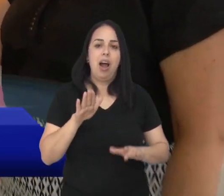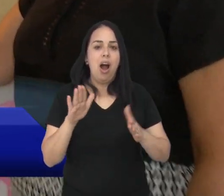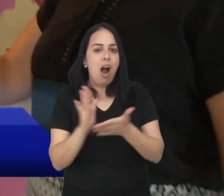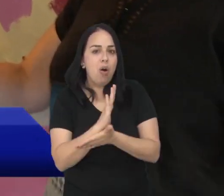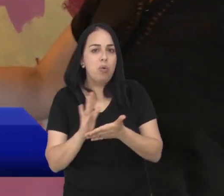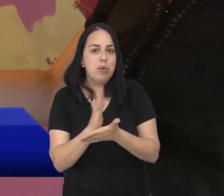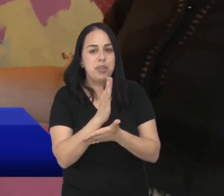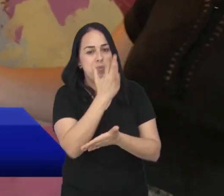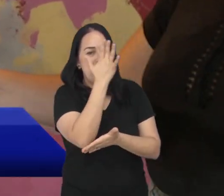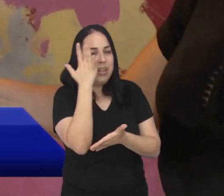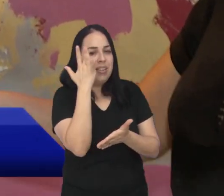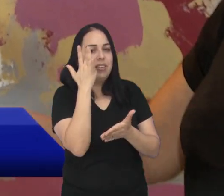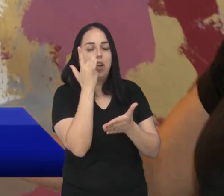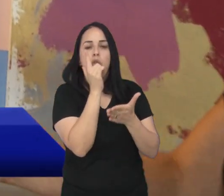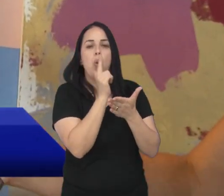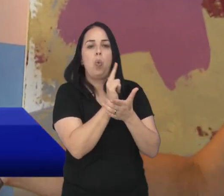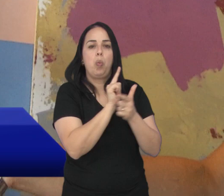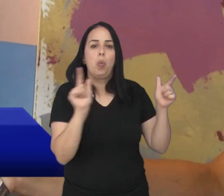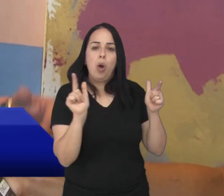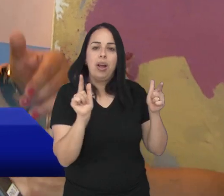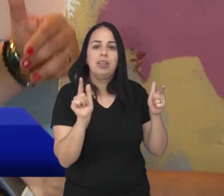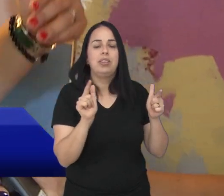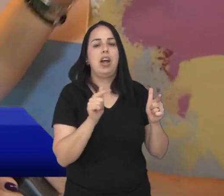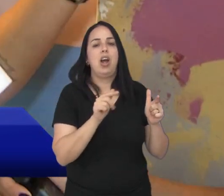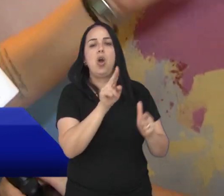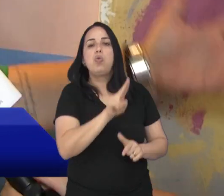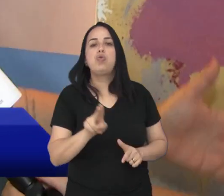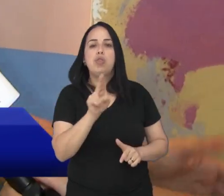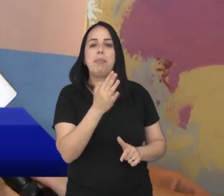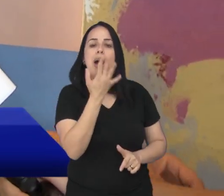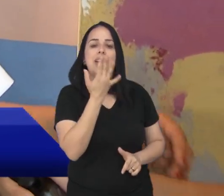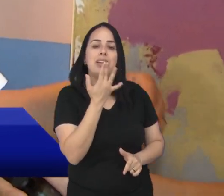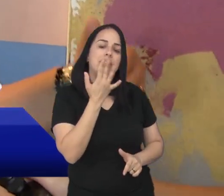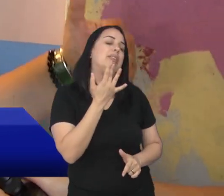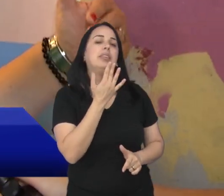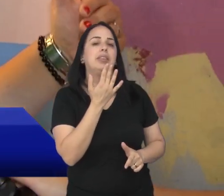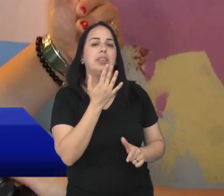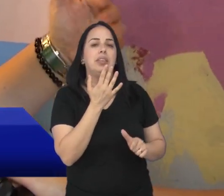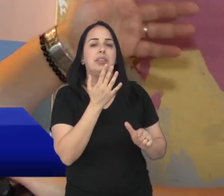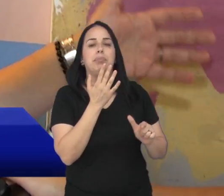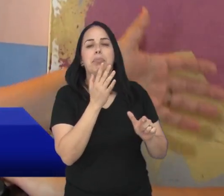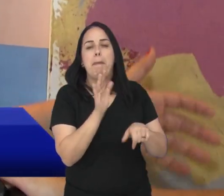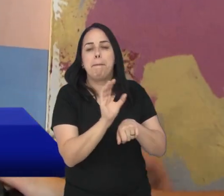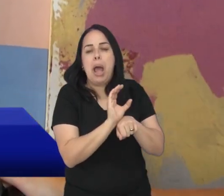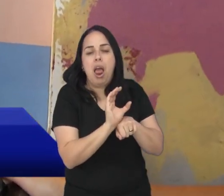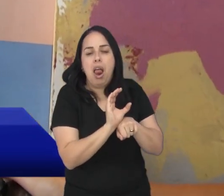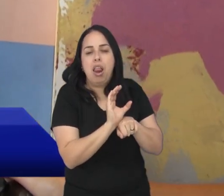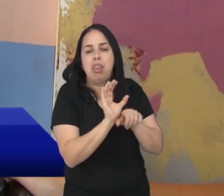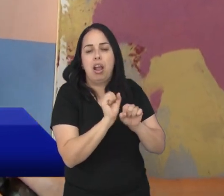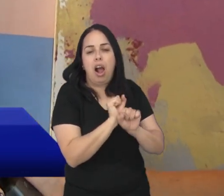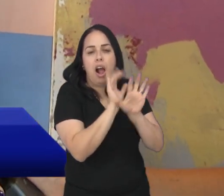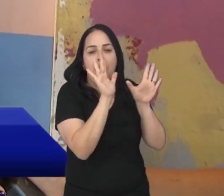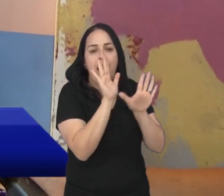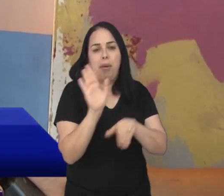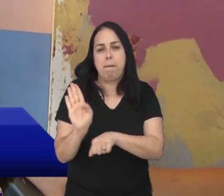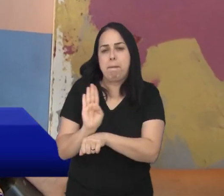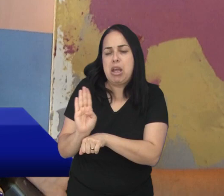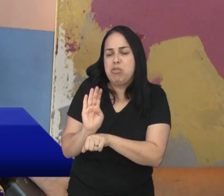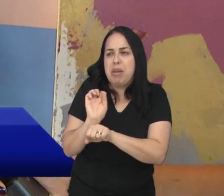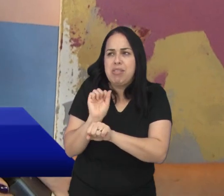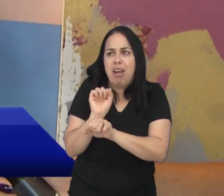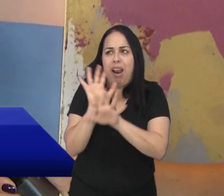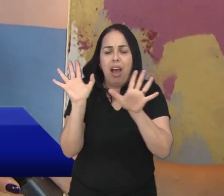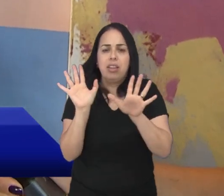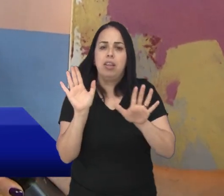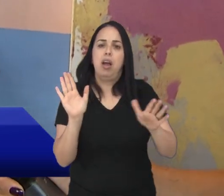Tem gente que prefere os tons mais neutros e aí utiliza uma paleta de uns tons acinzentados mais clarinhos, uns tons de